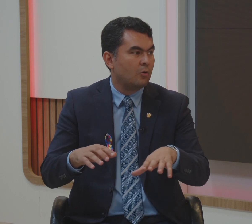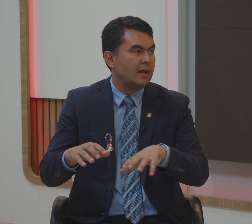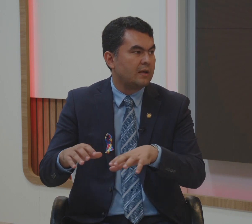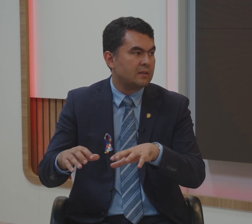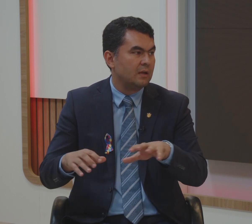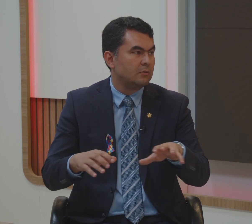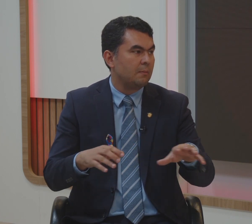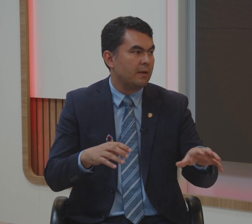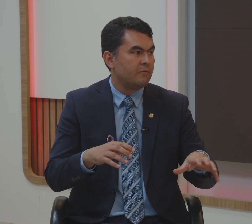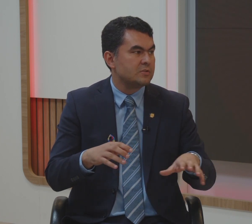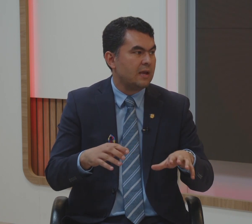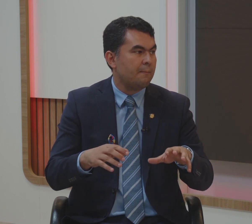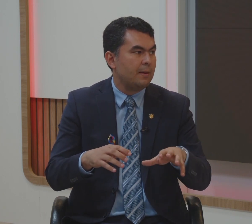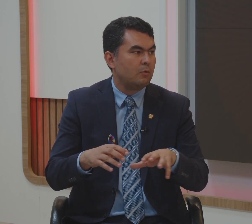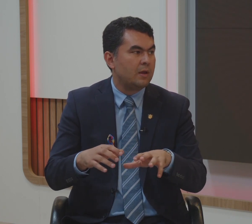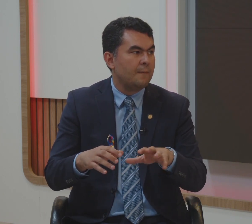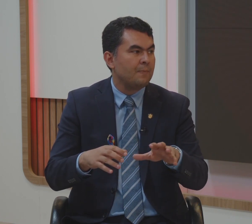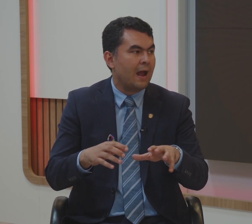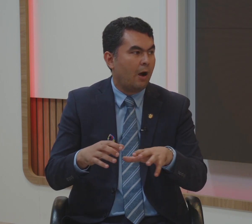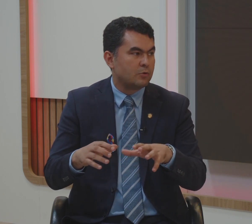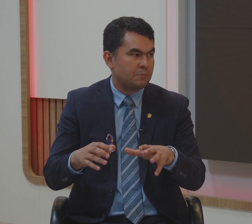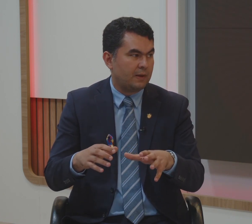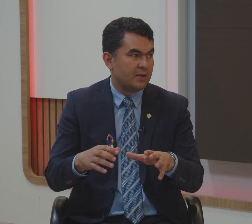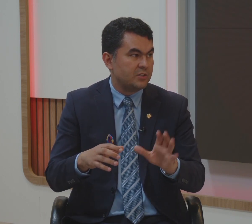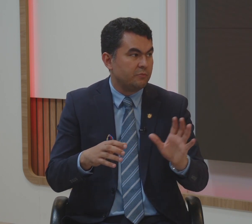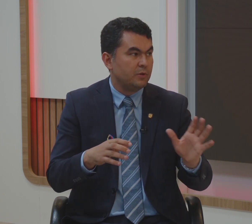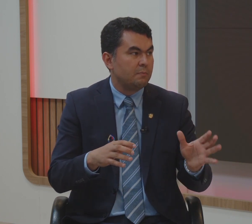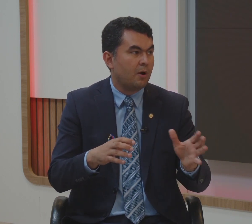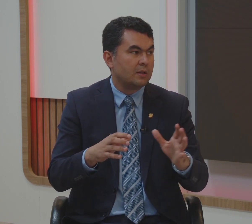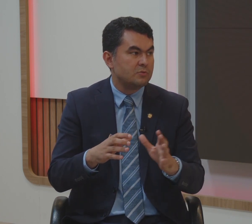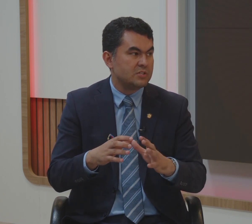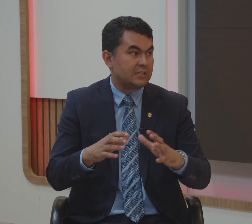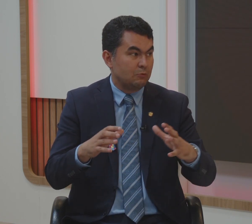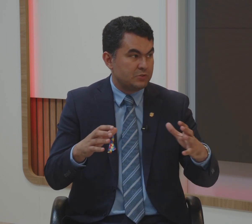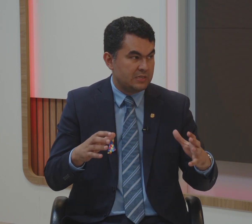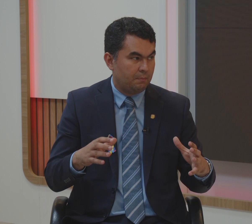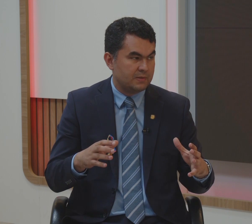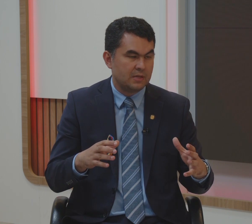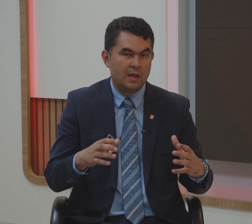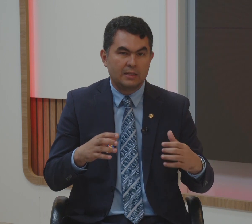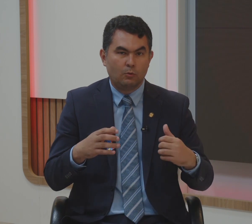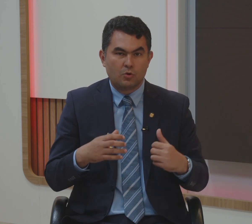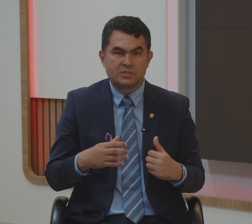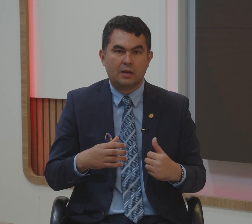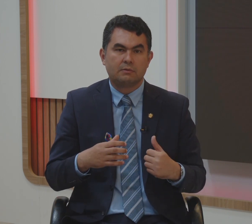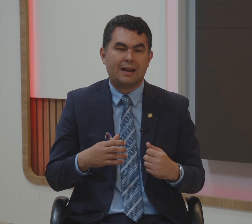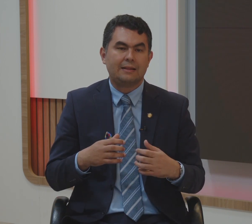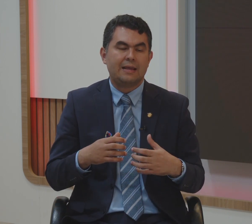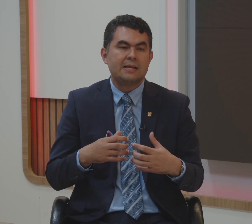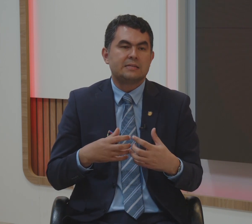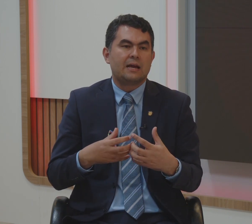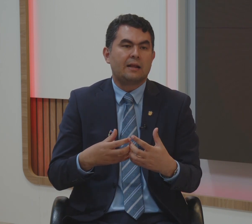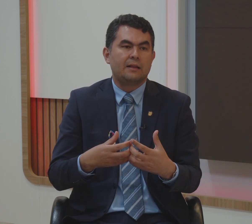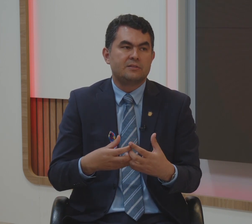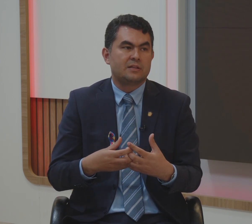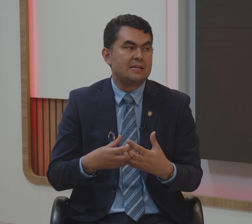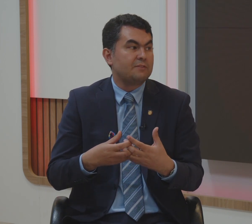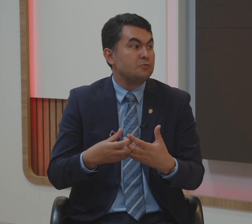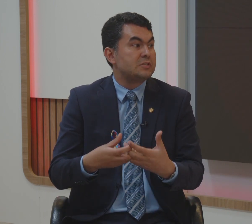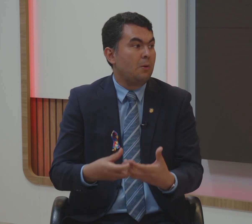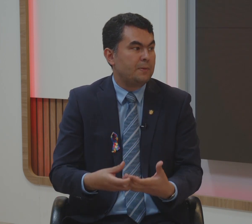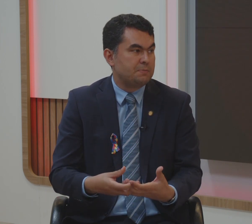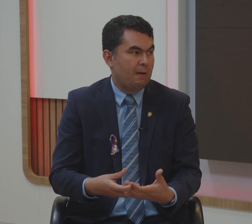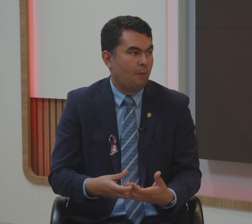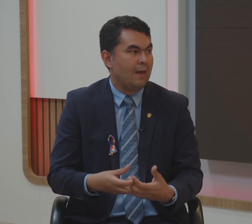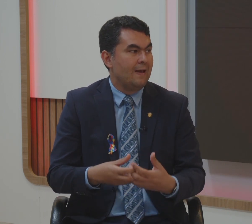vai conectando também, você é meio que autoexplicativo, muito embora não seja tão simples. Então o conselheiro tutelar ele tem essa característica, tem